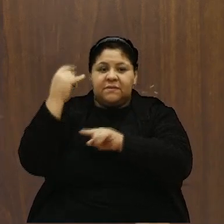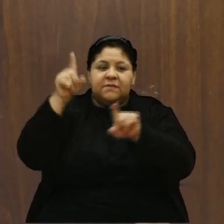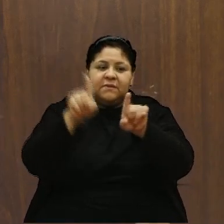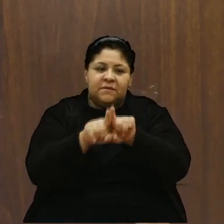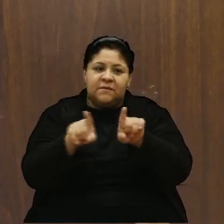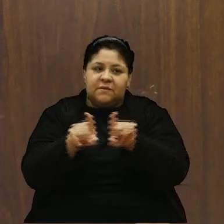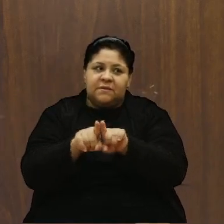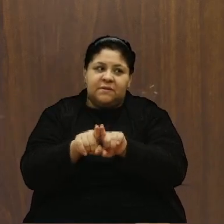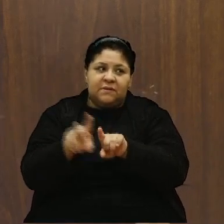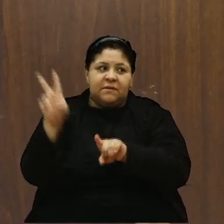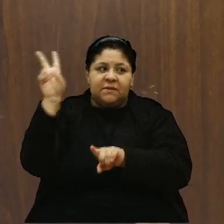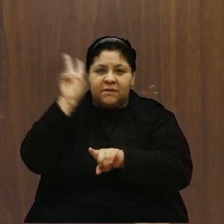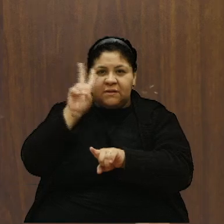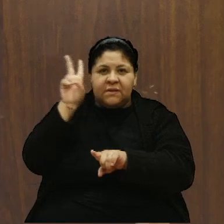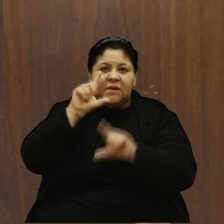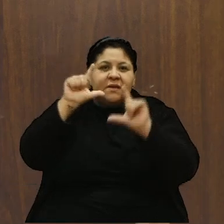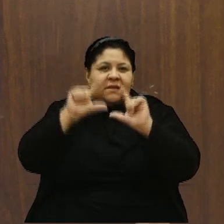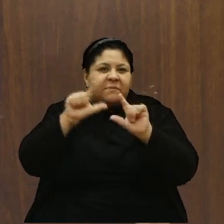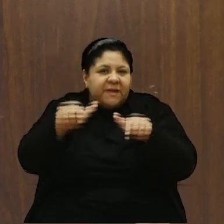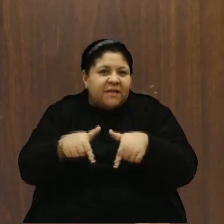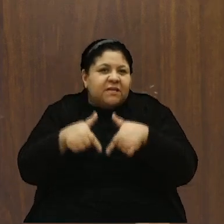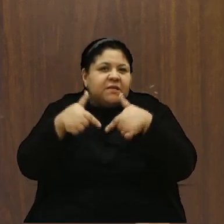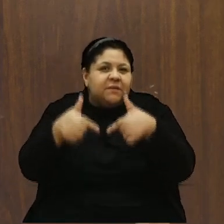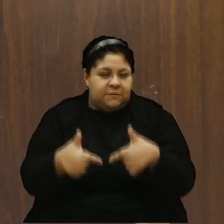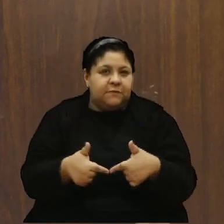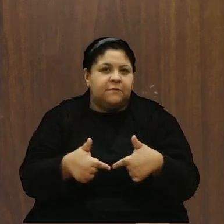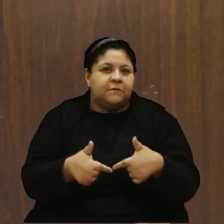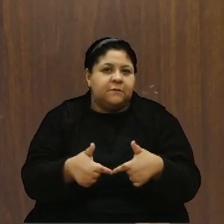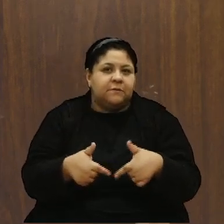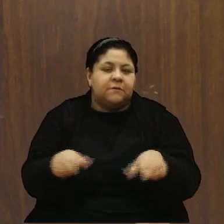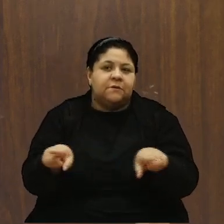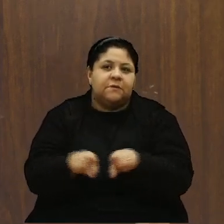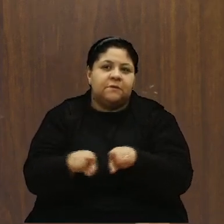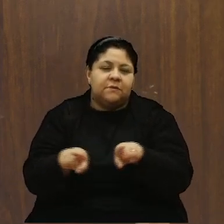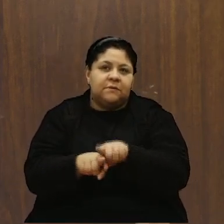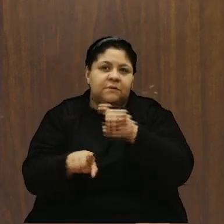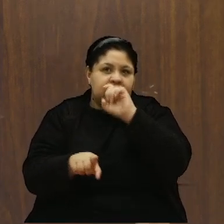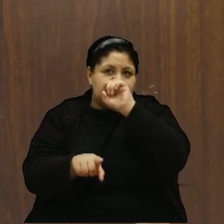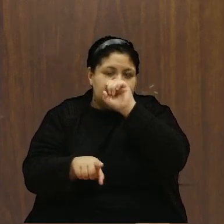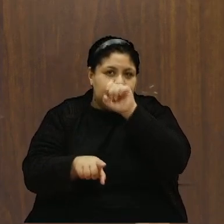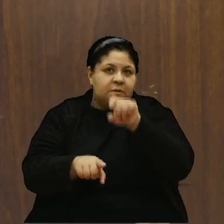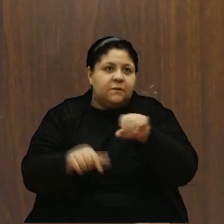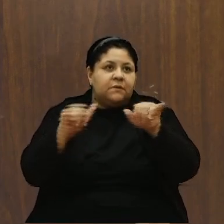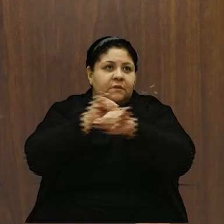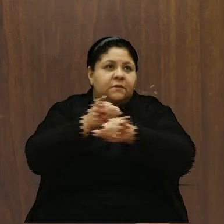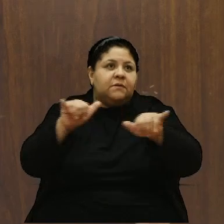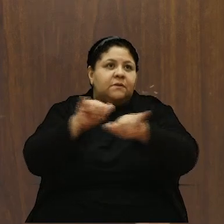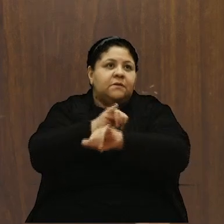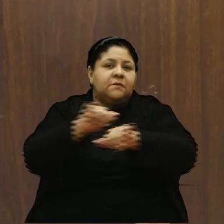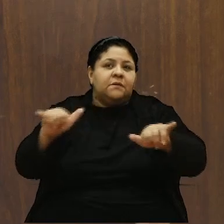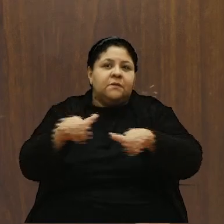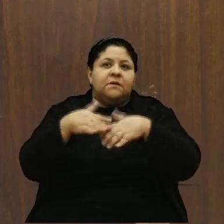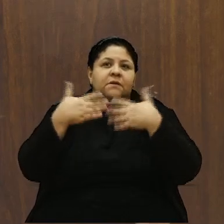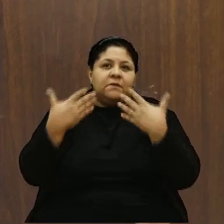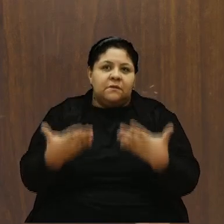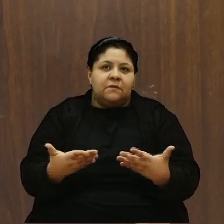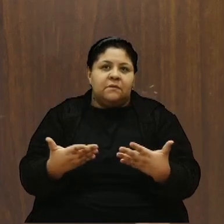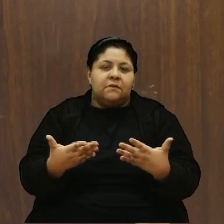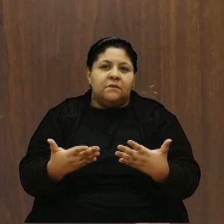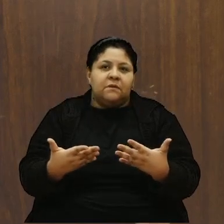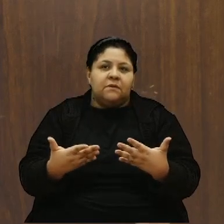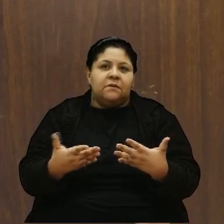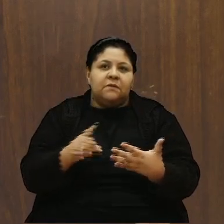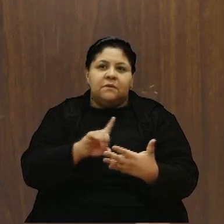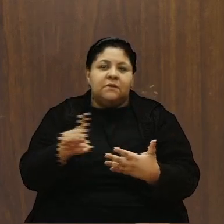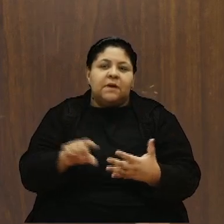gente relembrar das pequenas ações que foram feitas só ali, na véspera de campanha, e que agora parecem que não fazem mais sentido